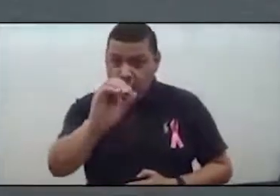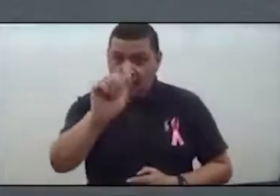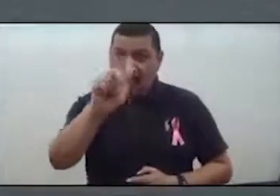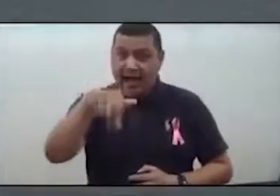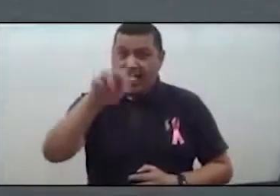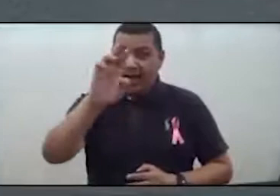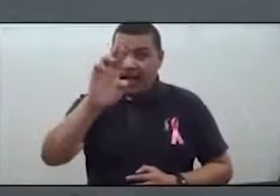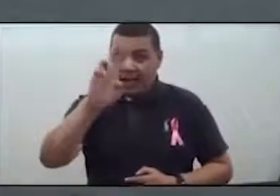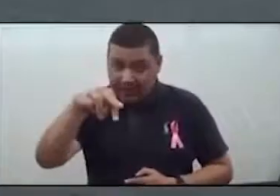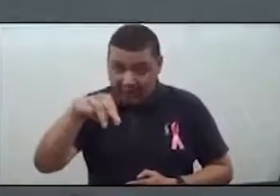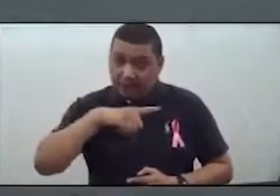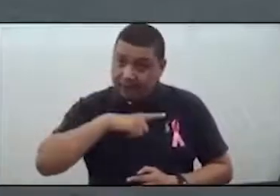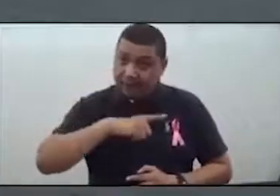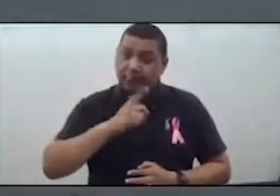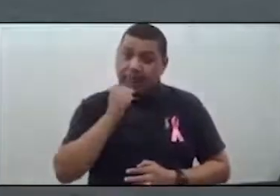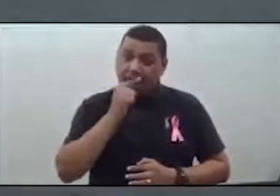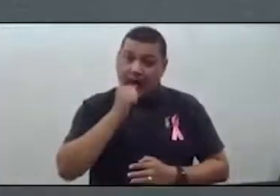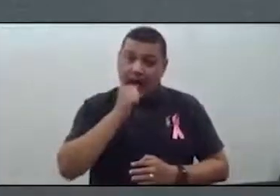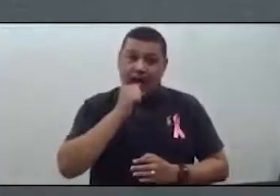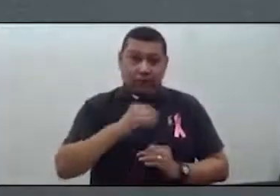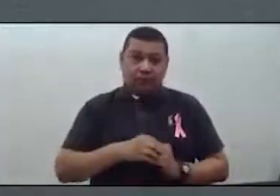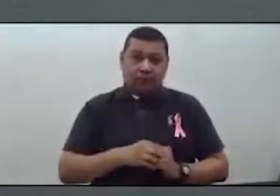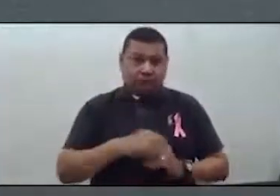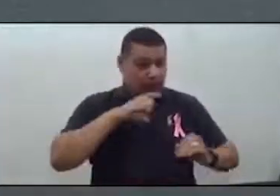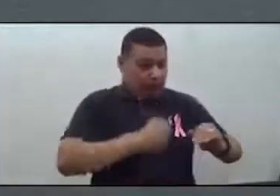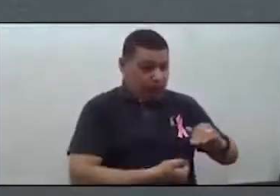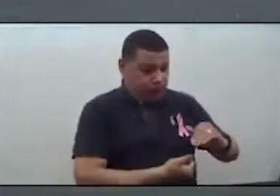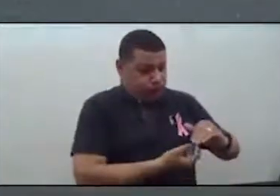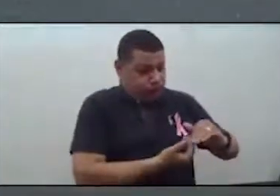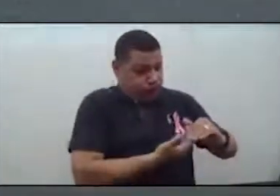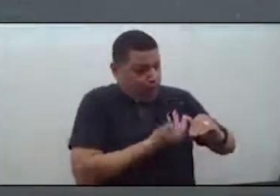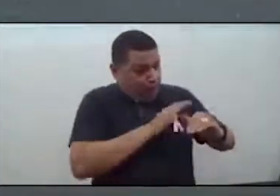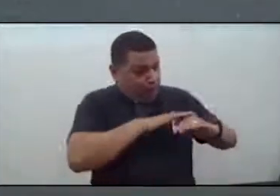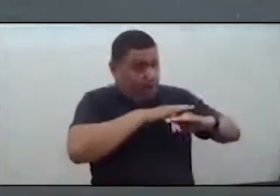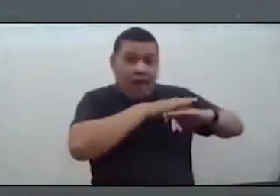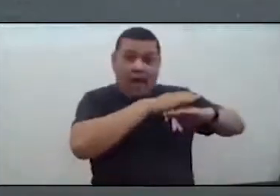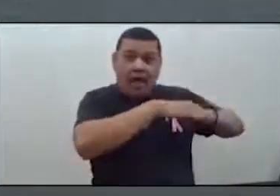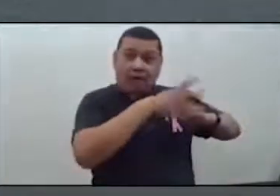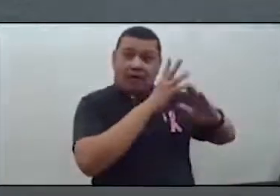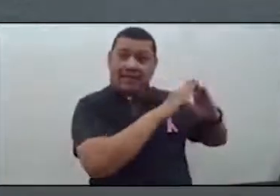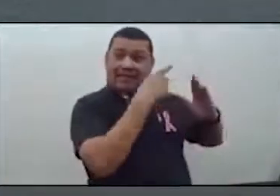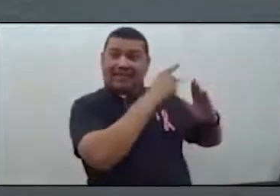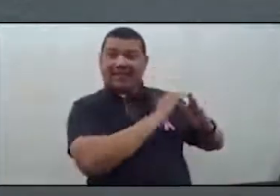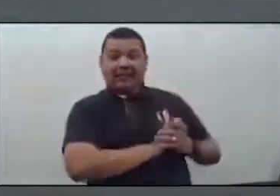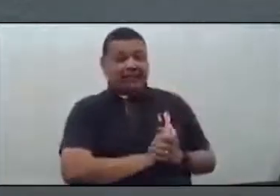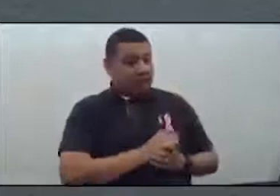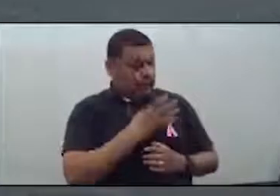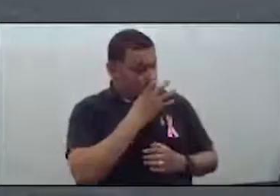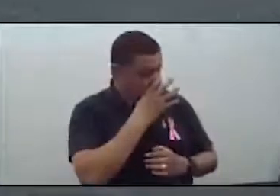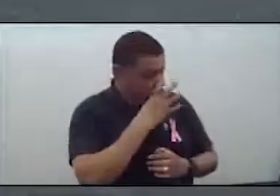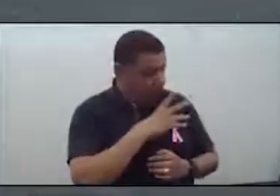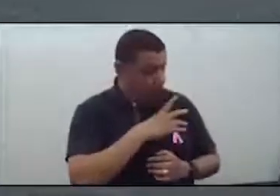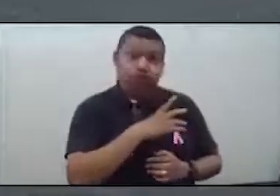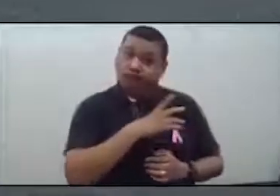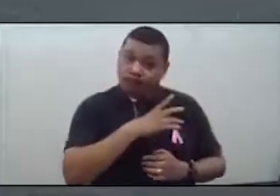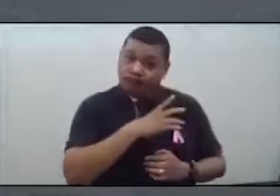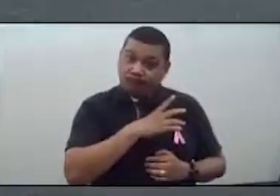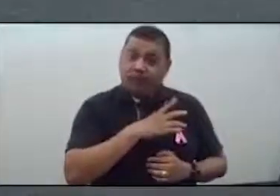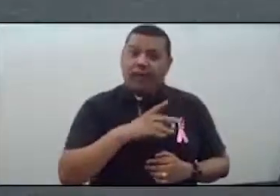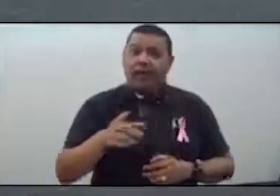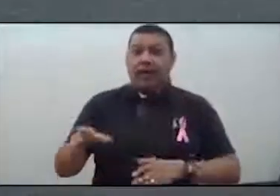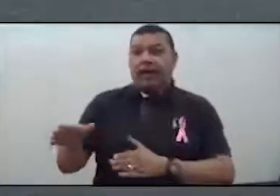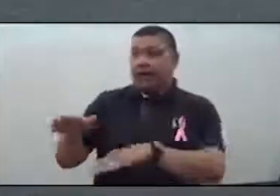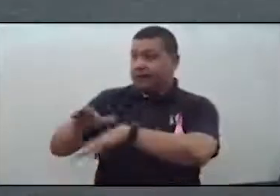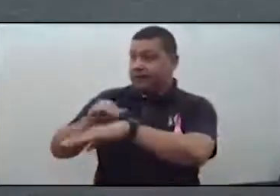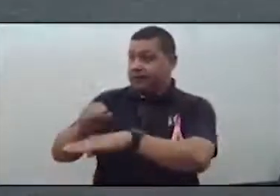fato, a alagação que está brotando ali naquela região. Então, eu pedi ao secretário de obras aí, o Paulo,